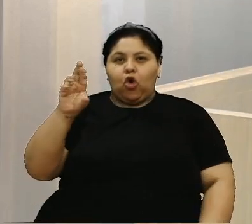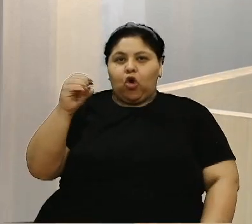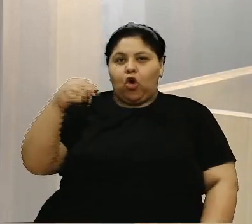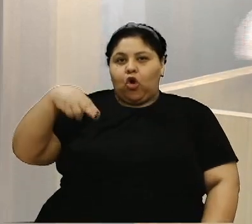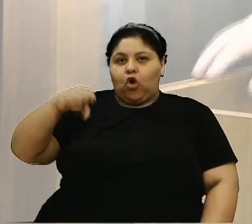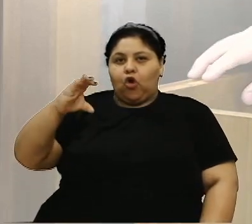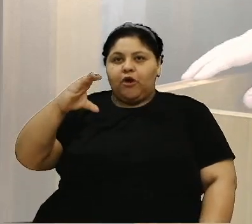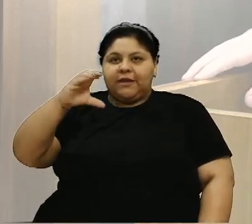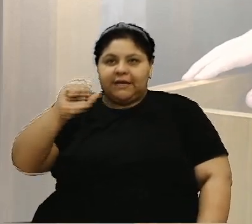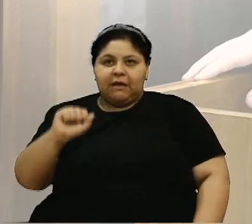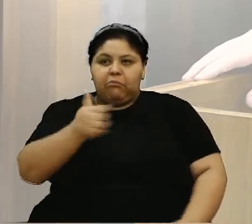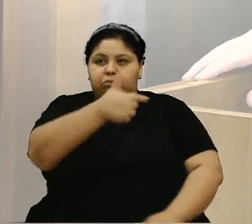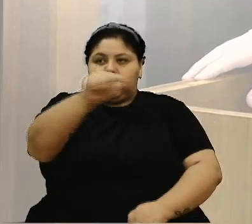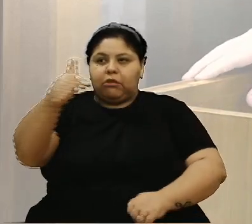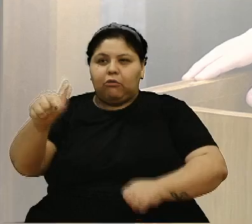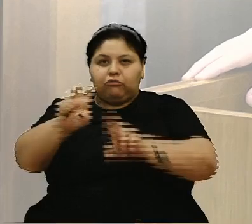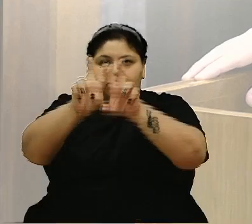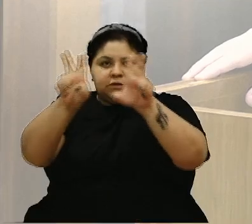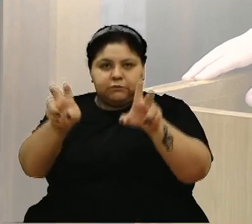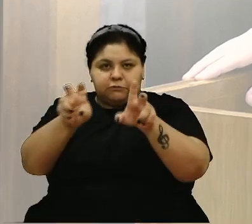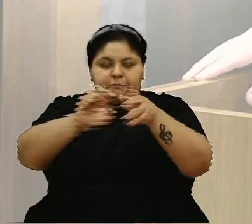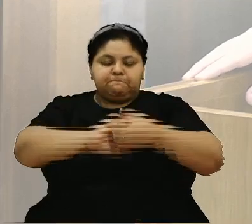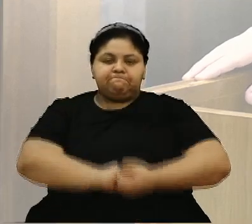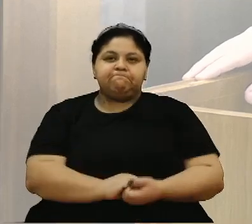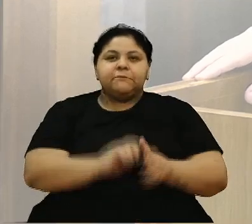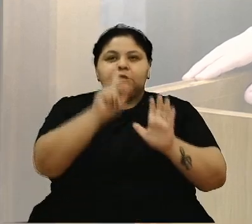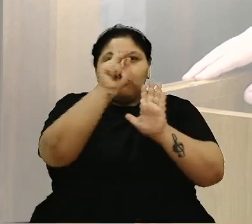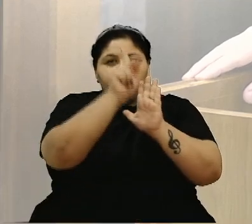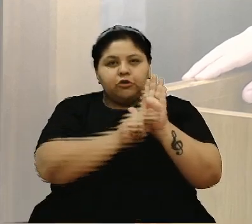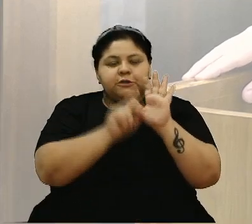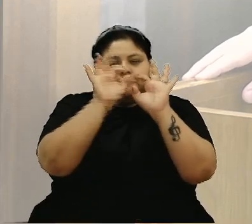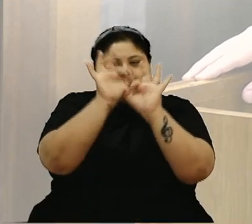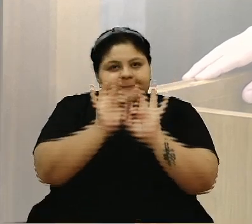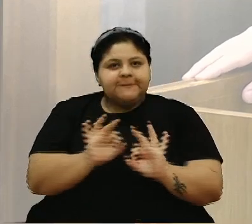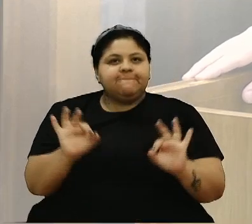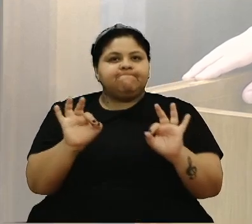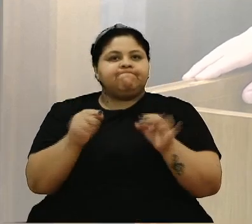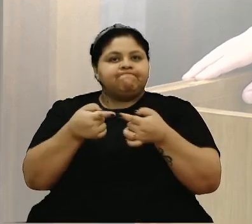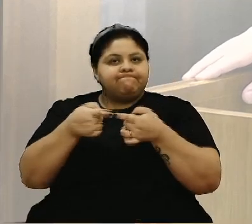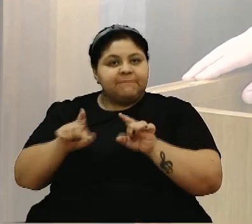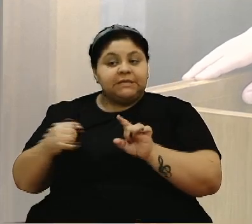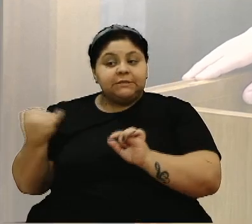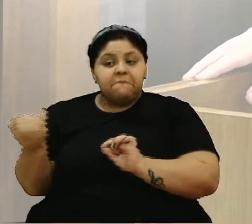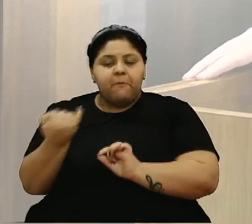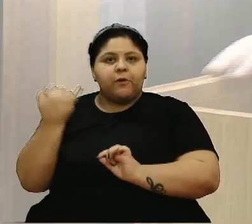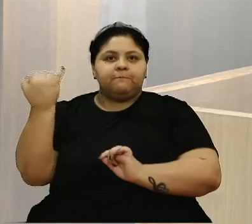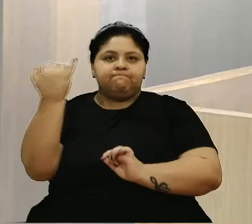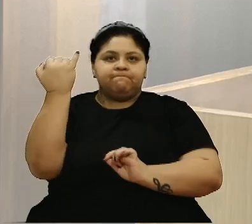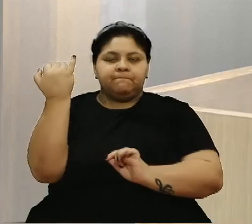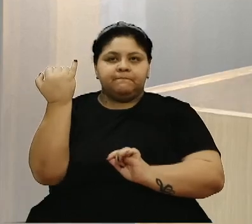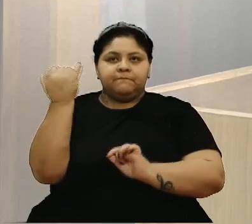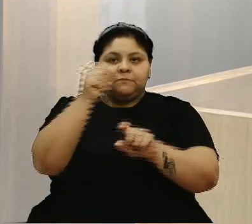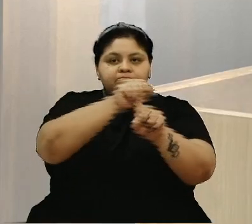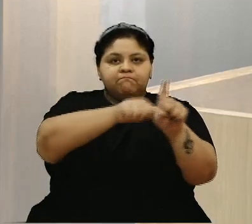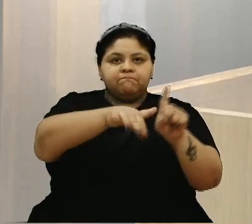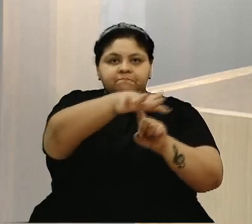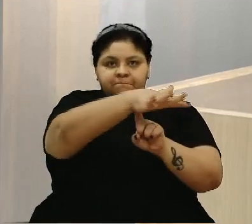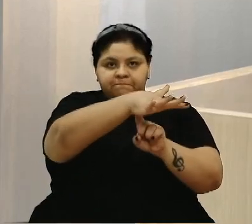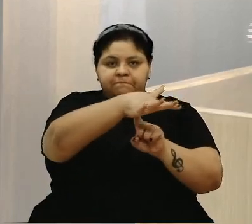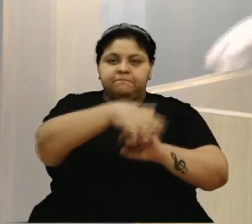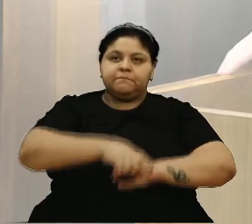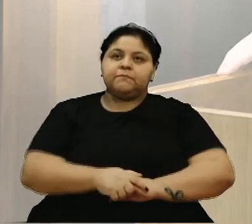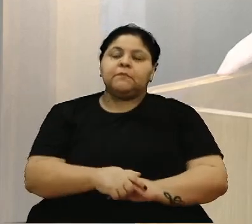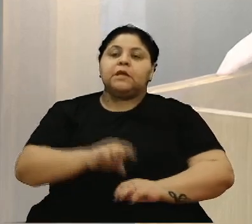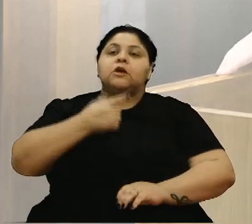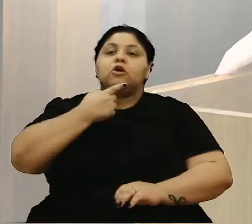um projeto singelo, mas de grande relevância social.